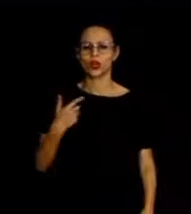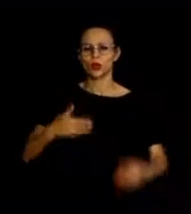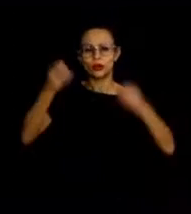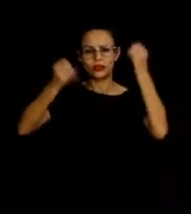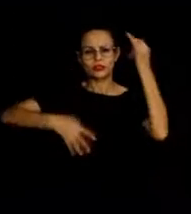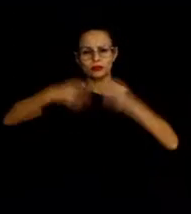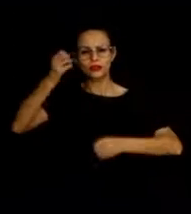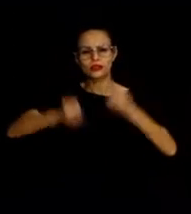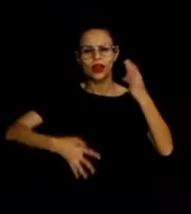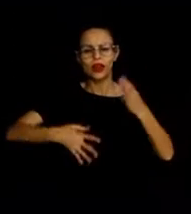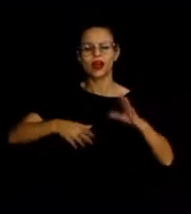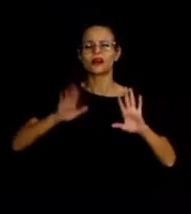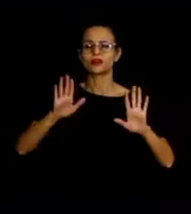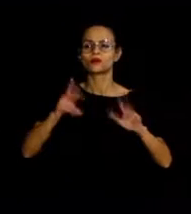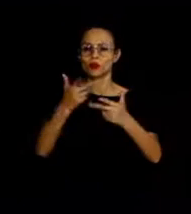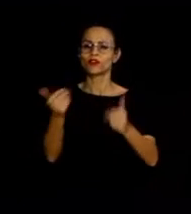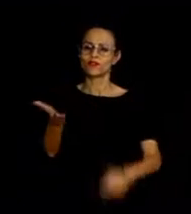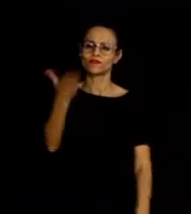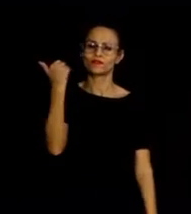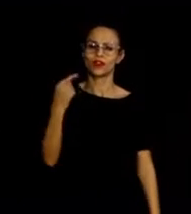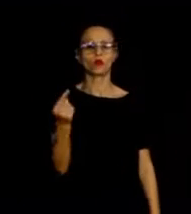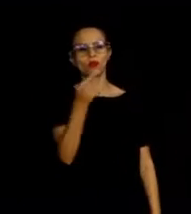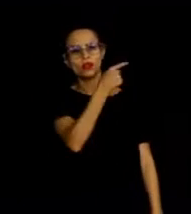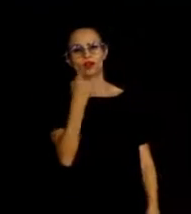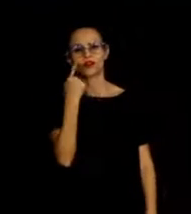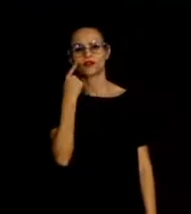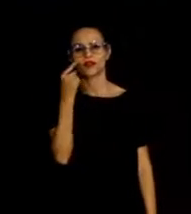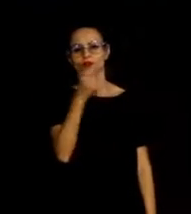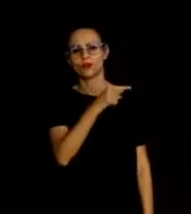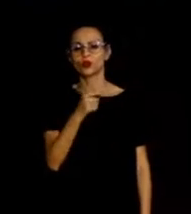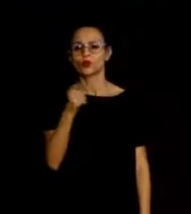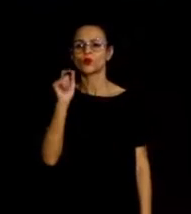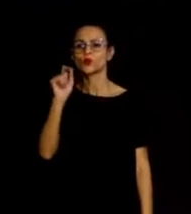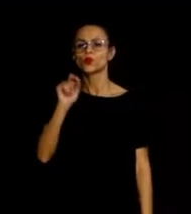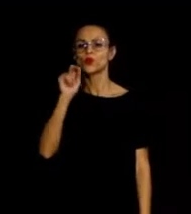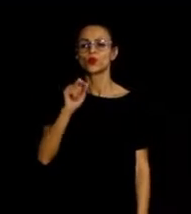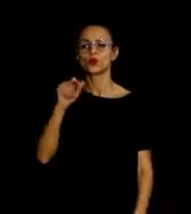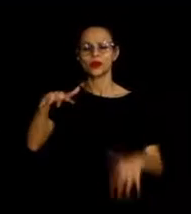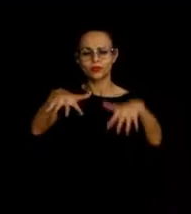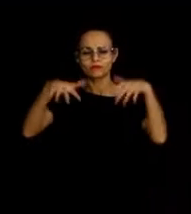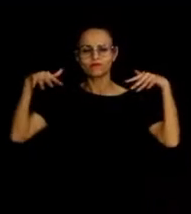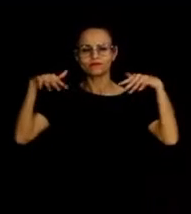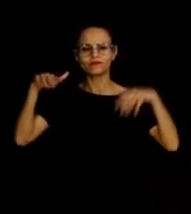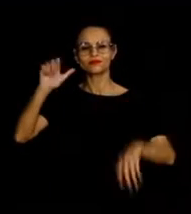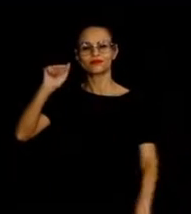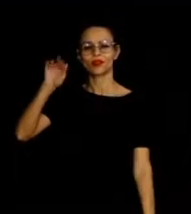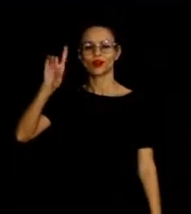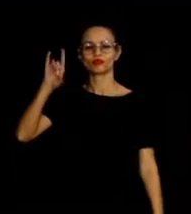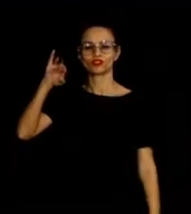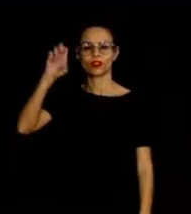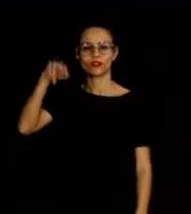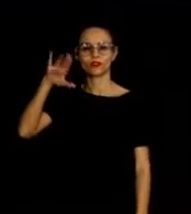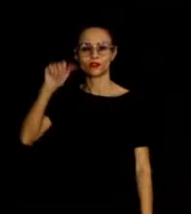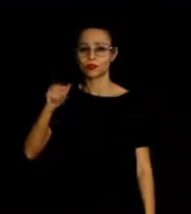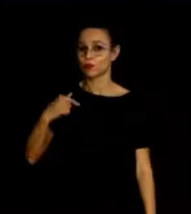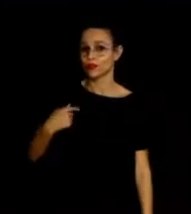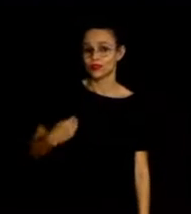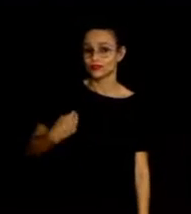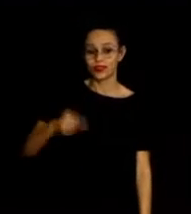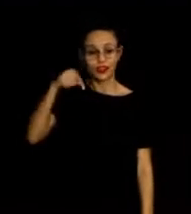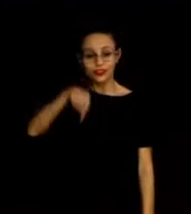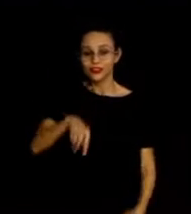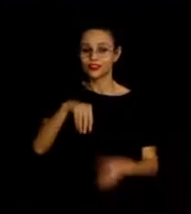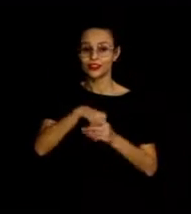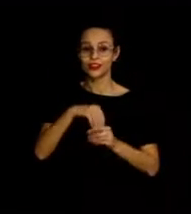explicar aqui audiência Mas vamos fazer o seguinte vou atravessar a rua e vamos ver ali como que é uma é porque isso tá dentro está dentro